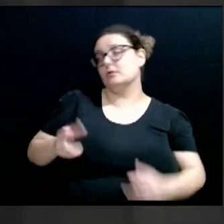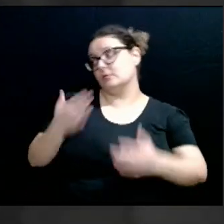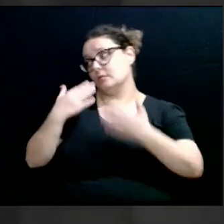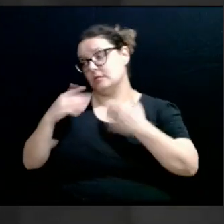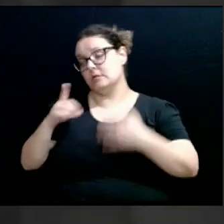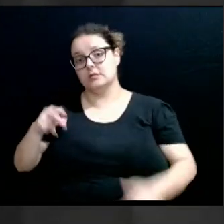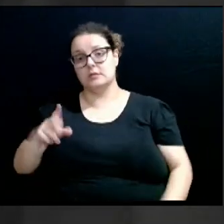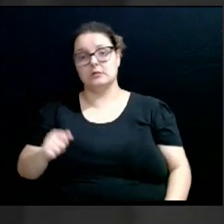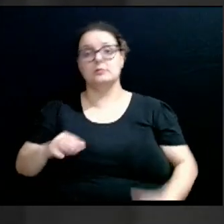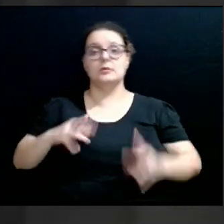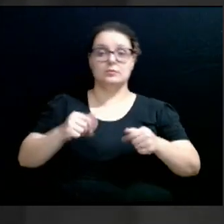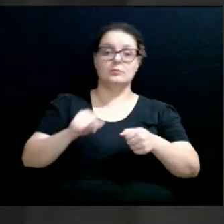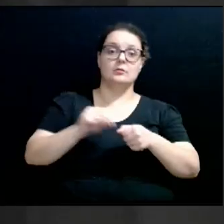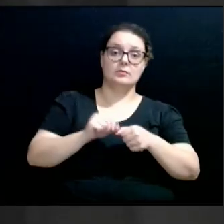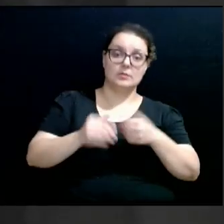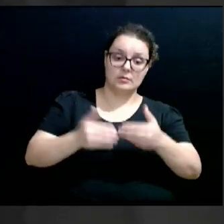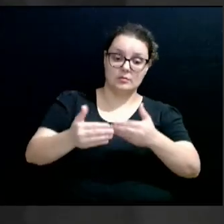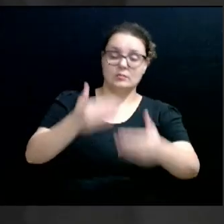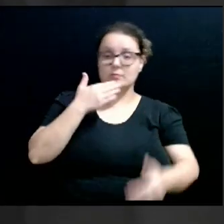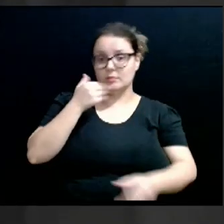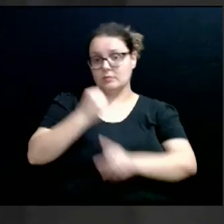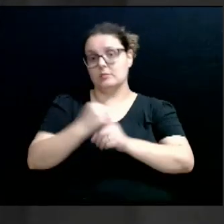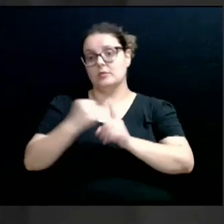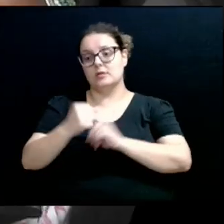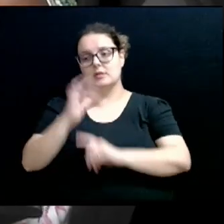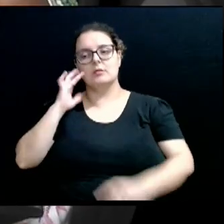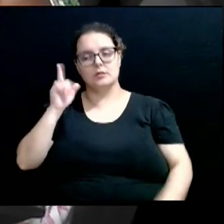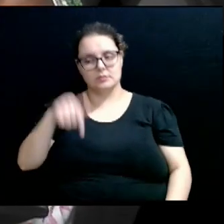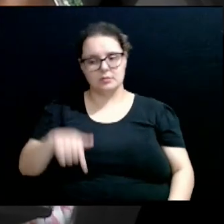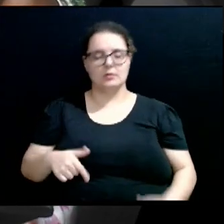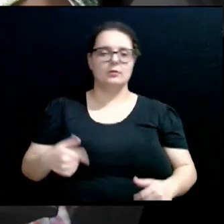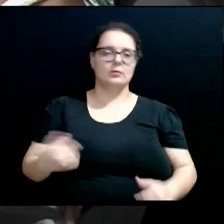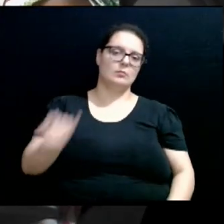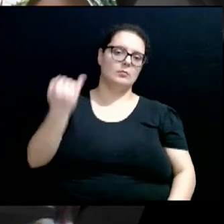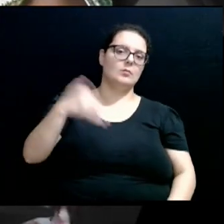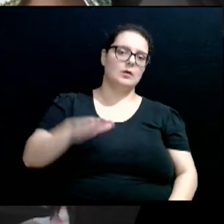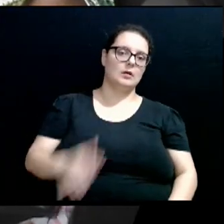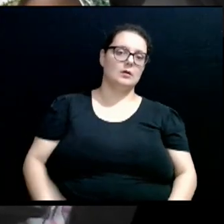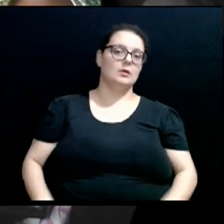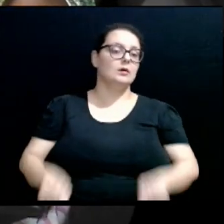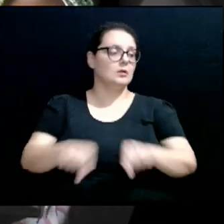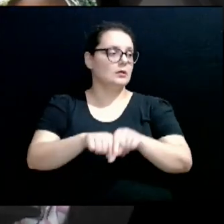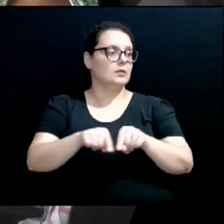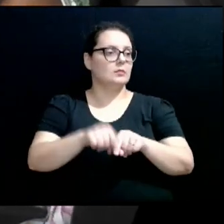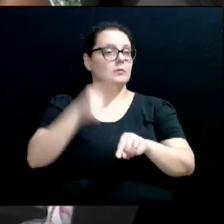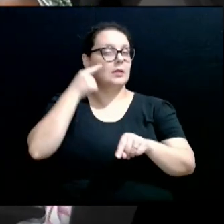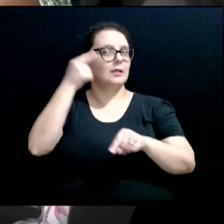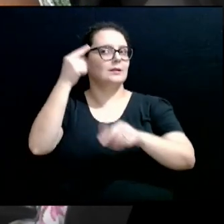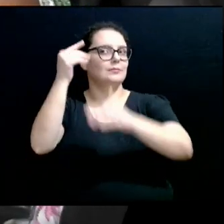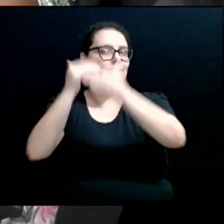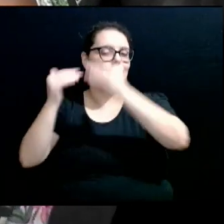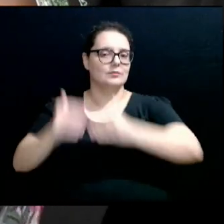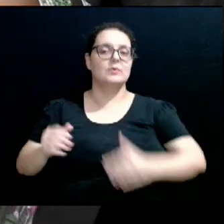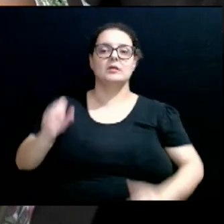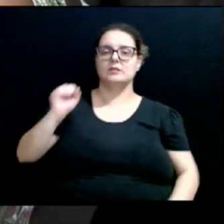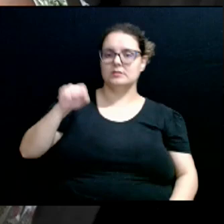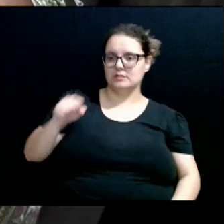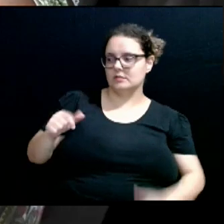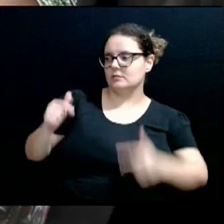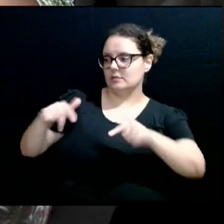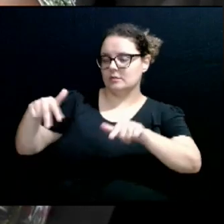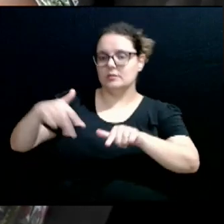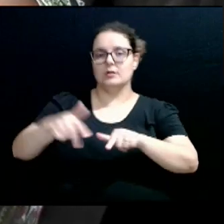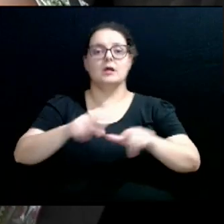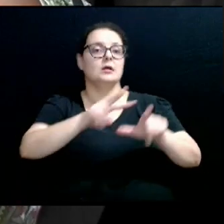para melhorar a sociedade. Acho que esse é o lugar importante, né? E pela desconstrução também. Sim, do lugar que você ocupa. Desse paradigma